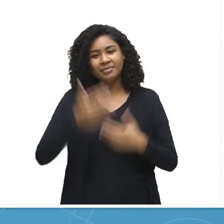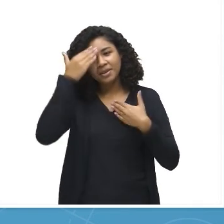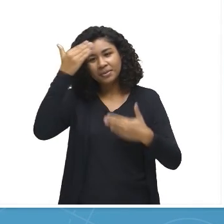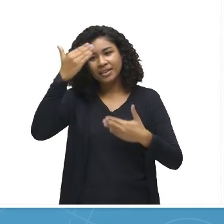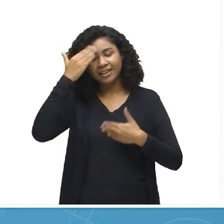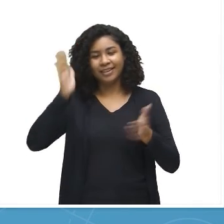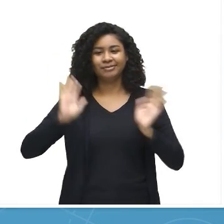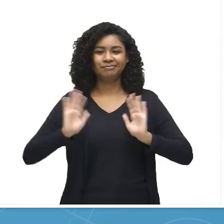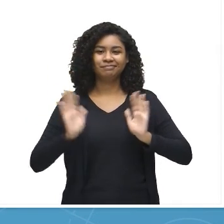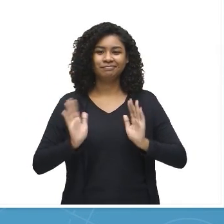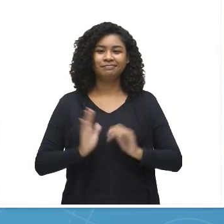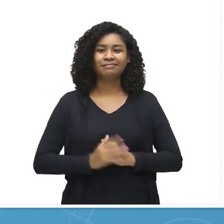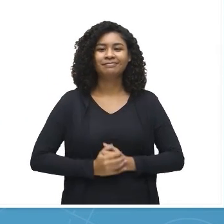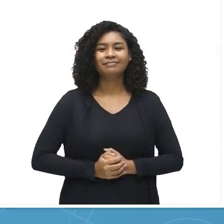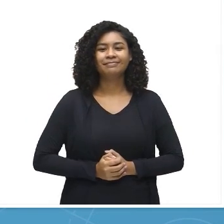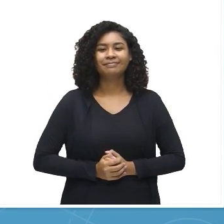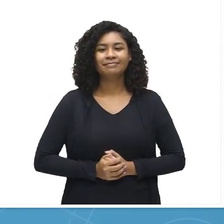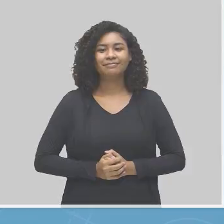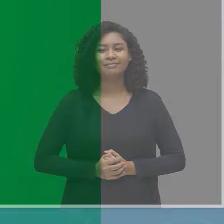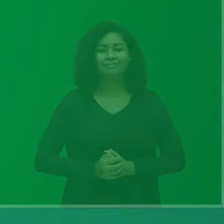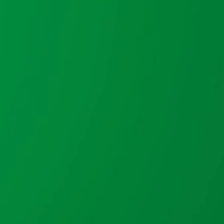próxima oportunidade.